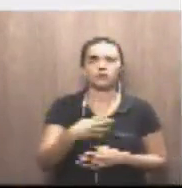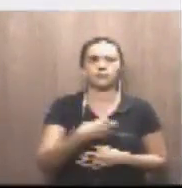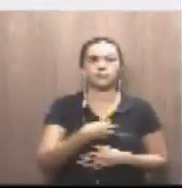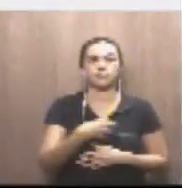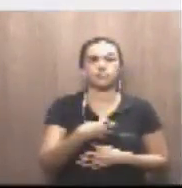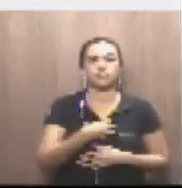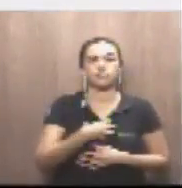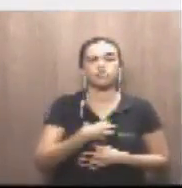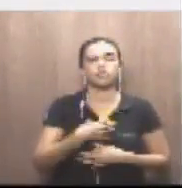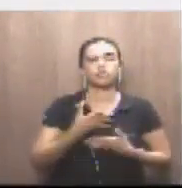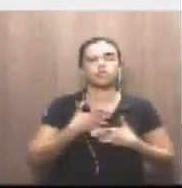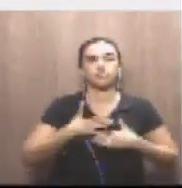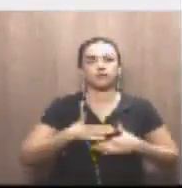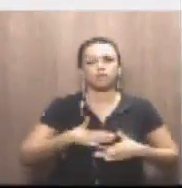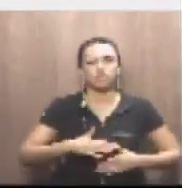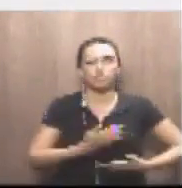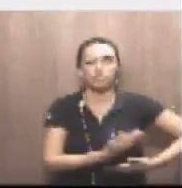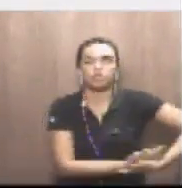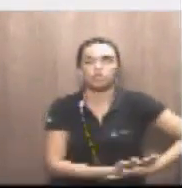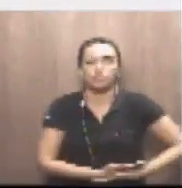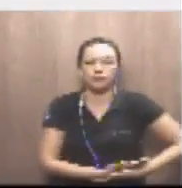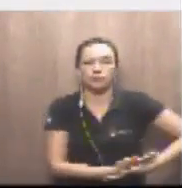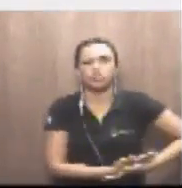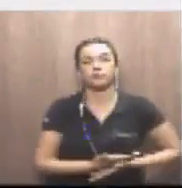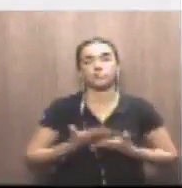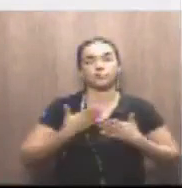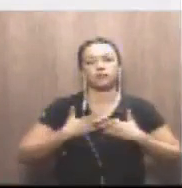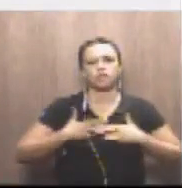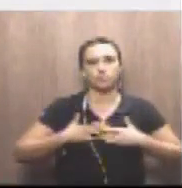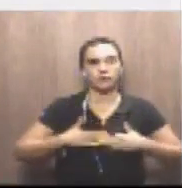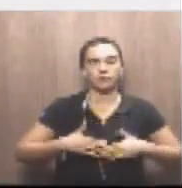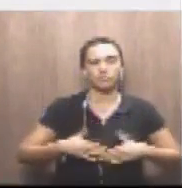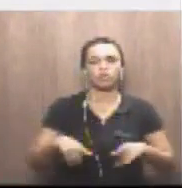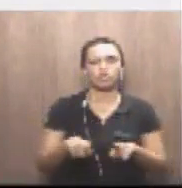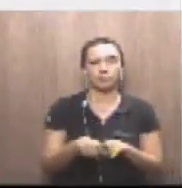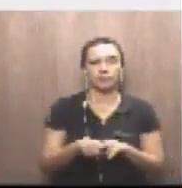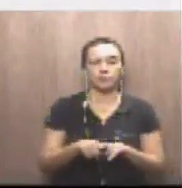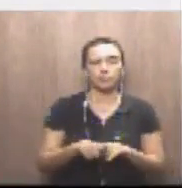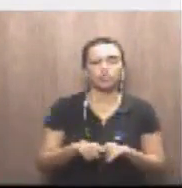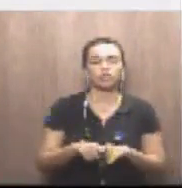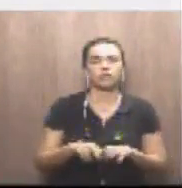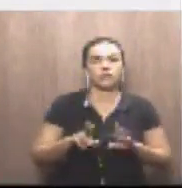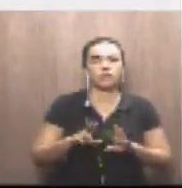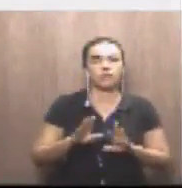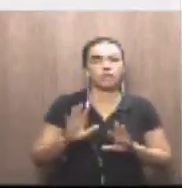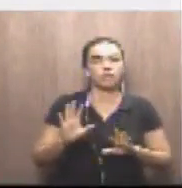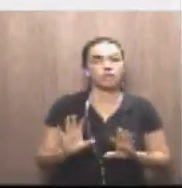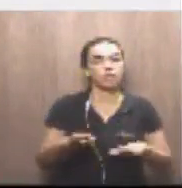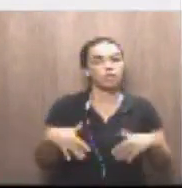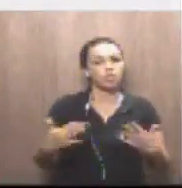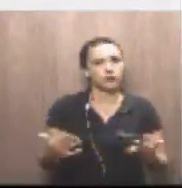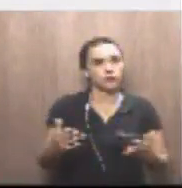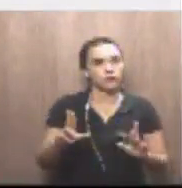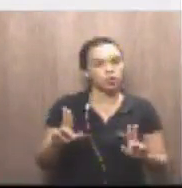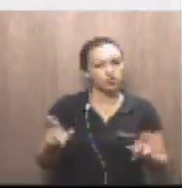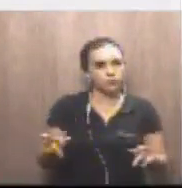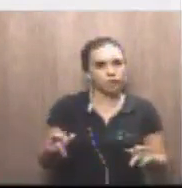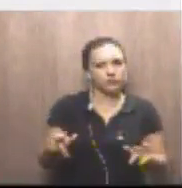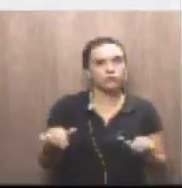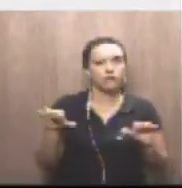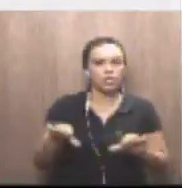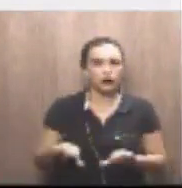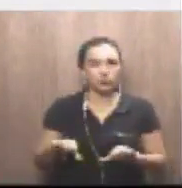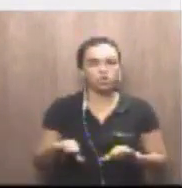ao seu filho. E quando há a interferência neste processo, pode ser deletério tanto para a mãe